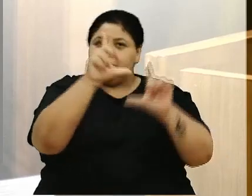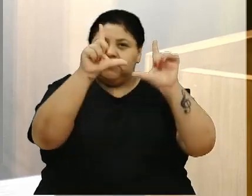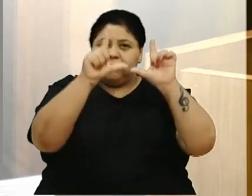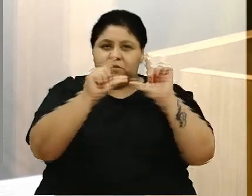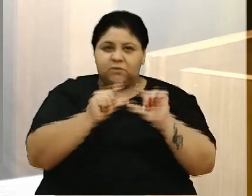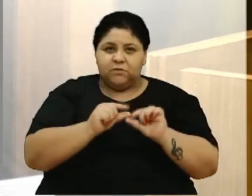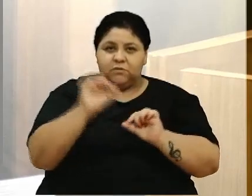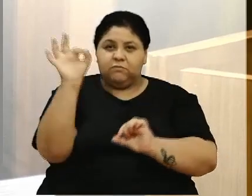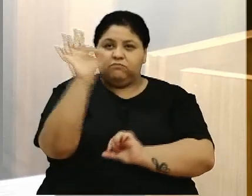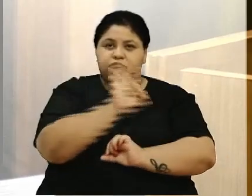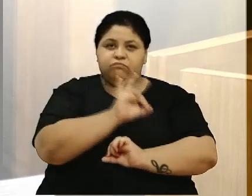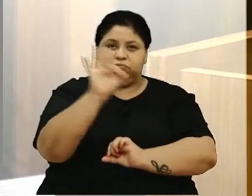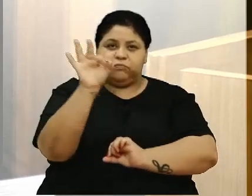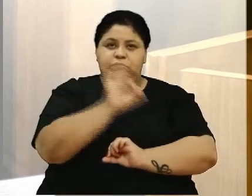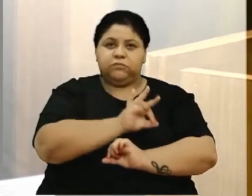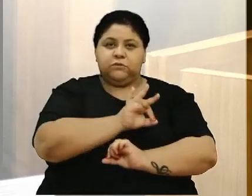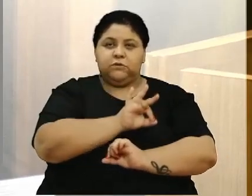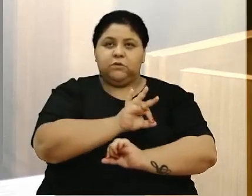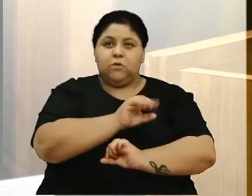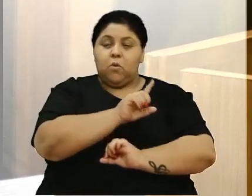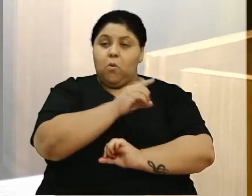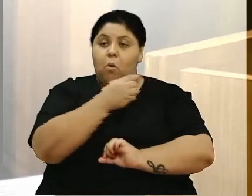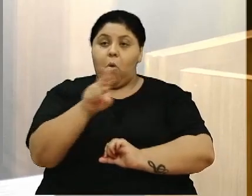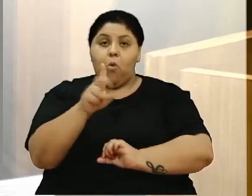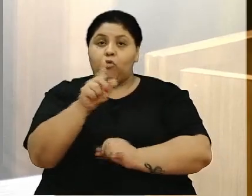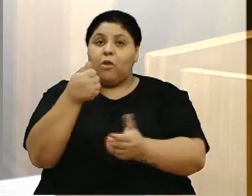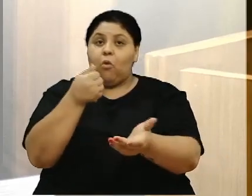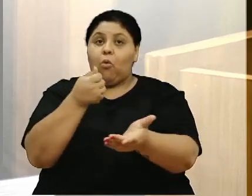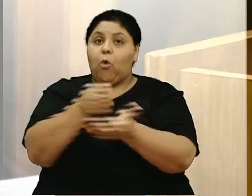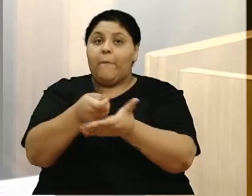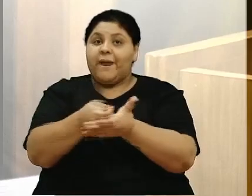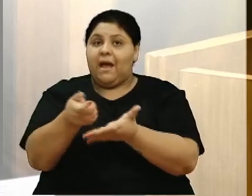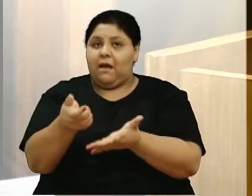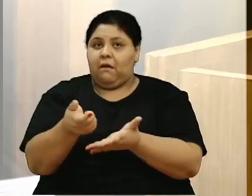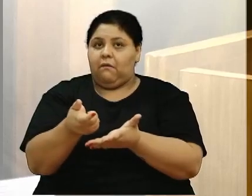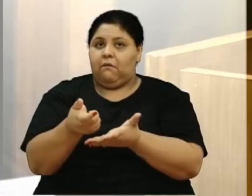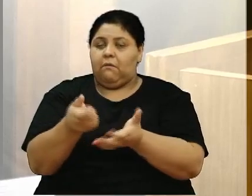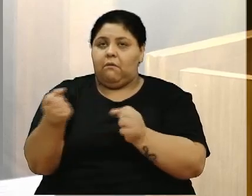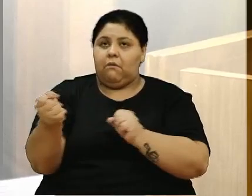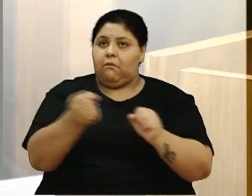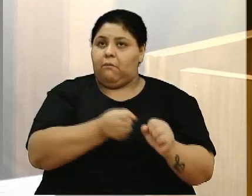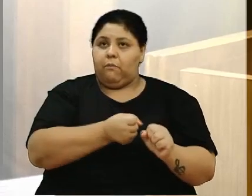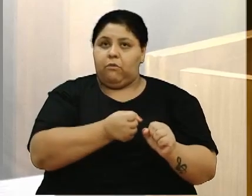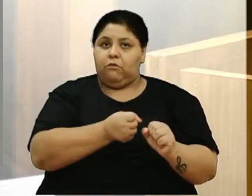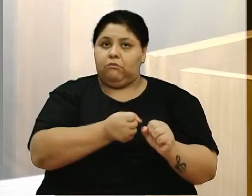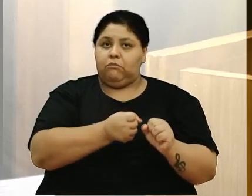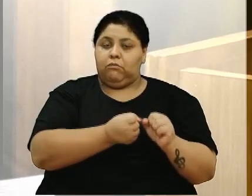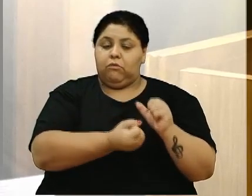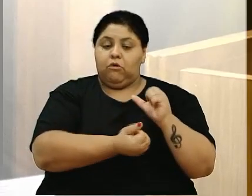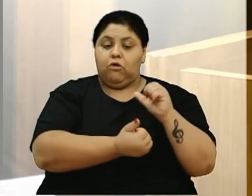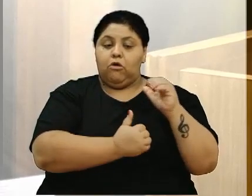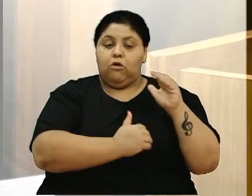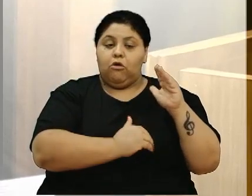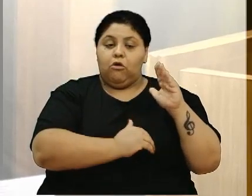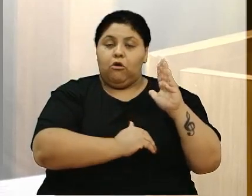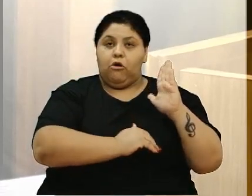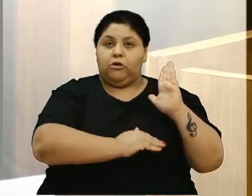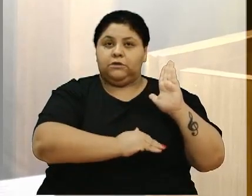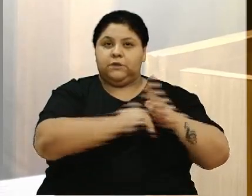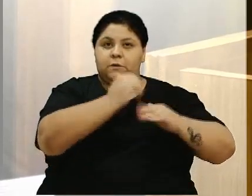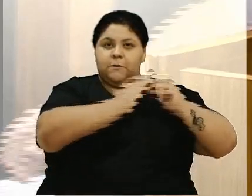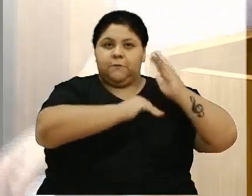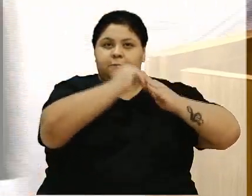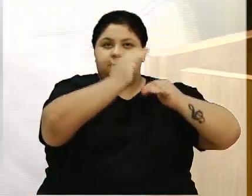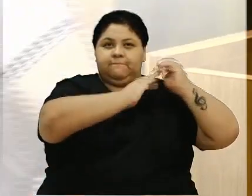aí, ou até mesmo não cobrar essa tarifa, para que possa reerguer essas pessoas que estão com